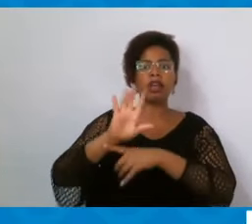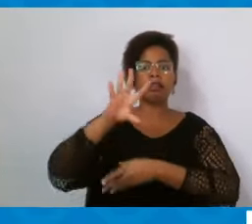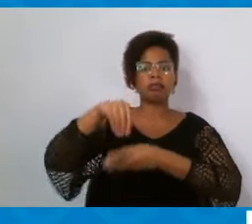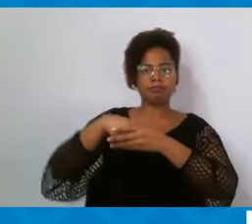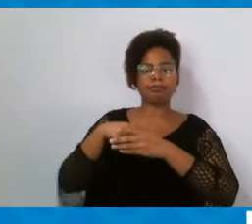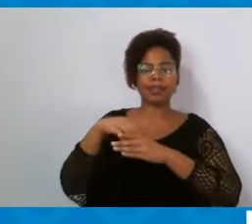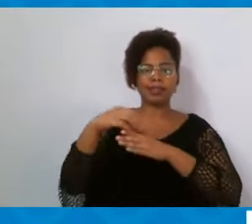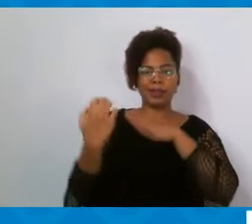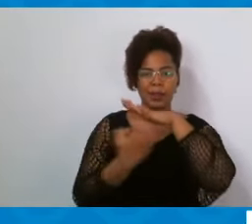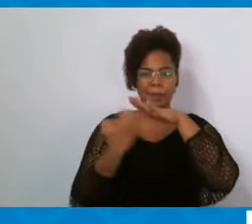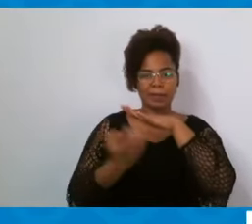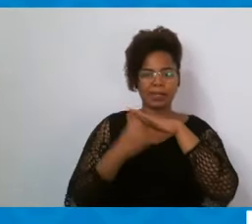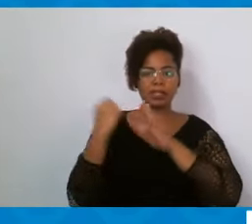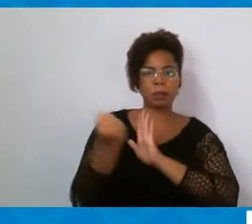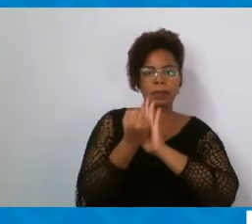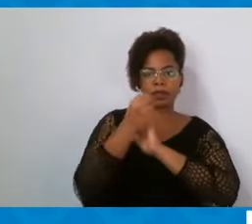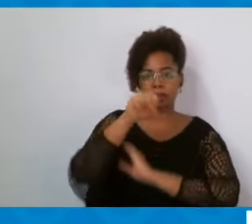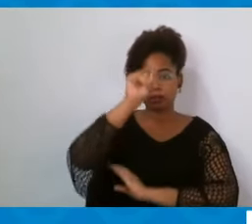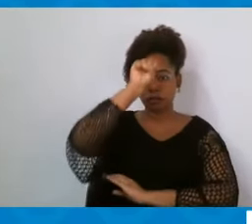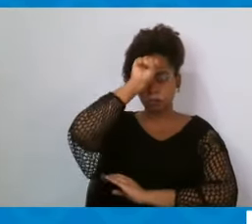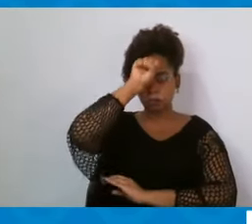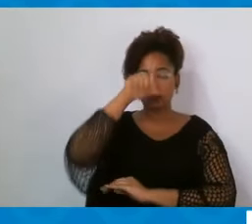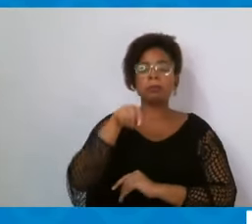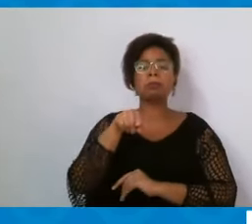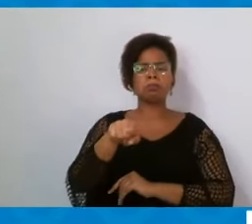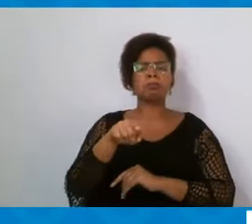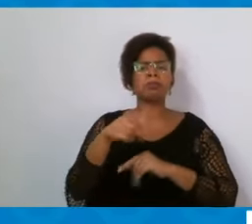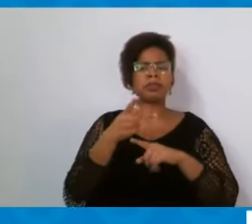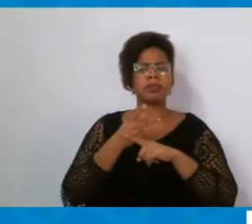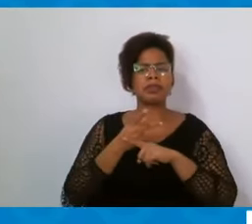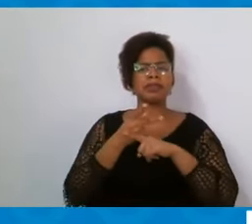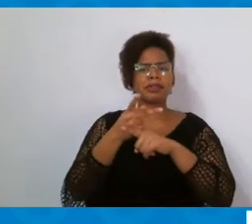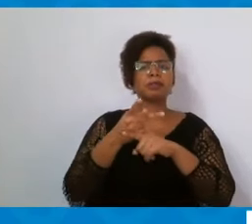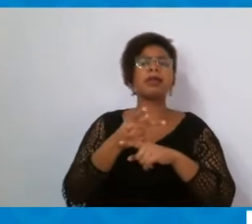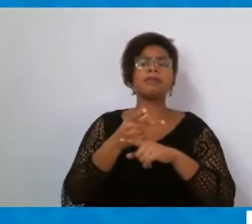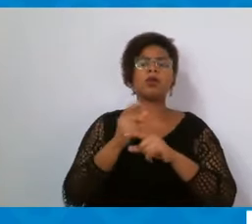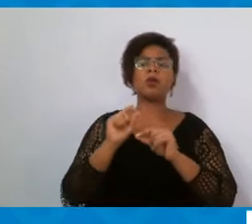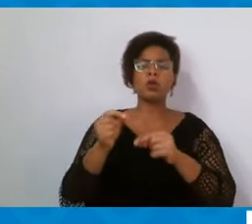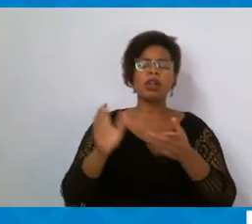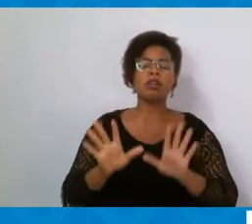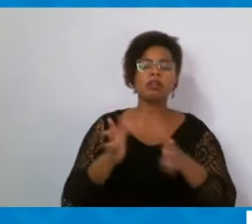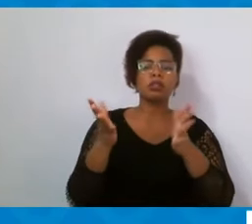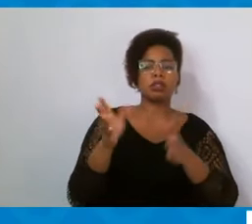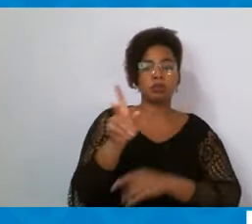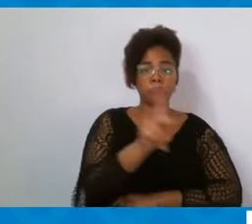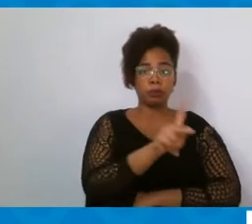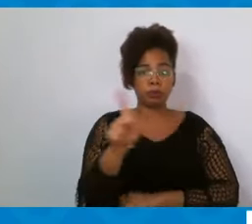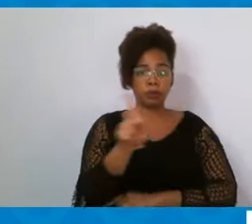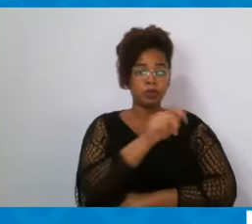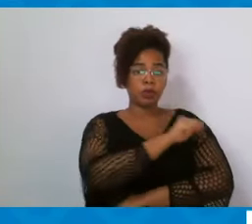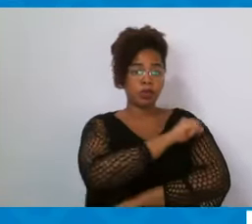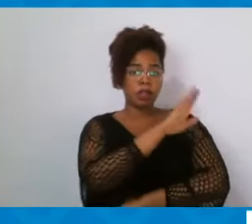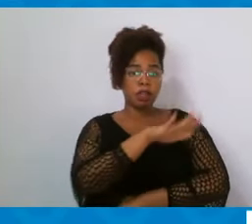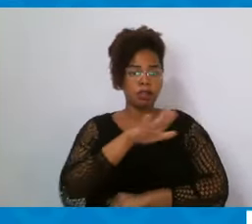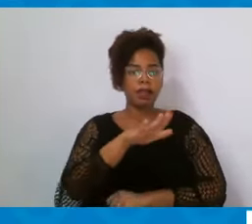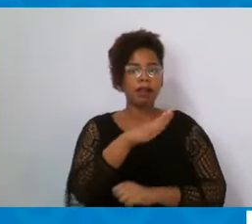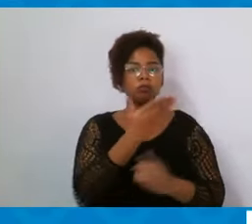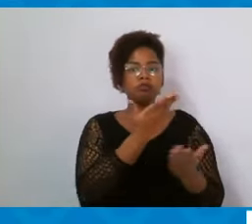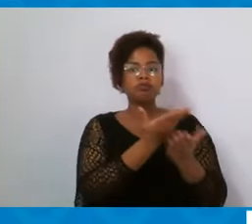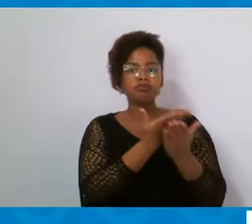e disponibiliza diversos conteúdos para apoiar professores e estudantes no desenvolvimento de seus